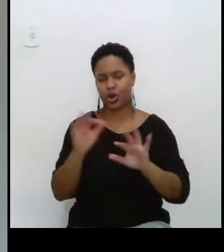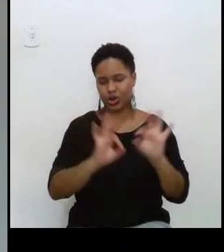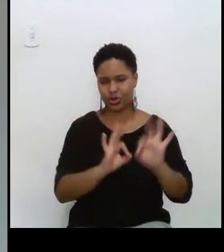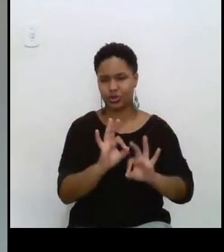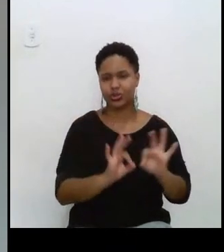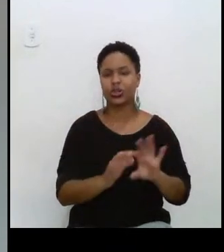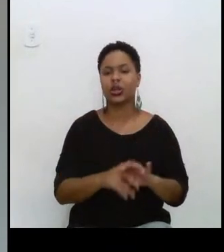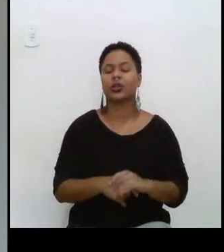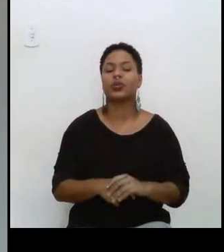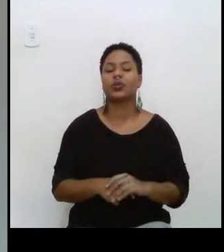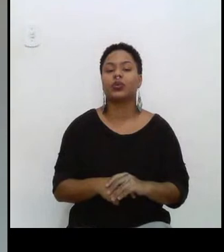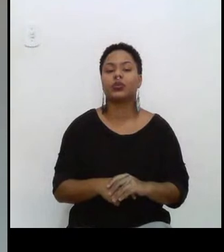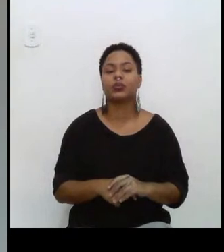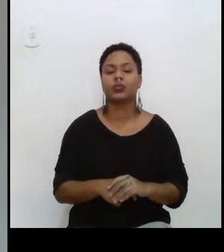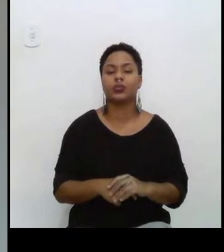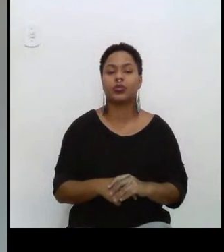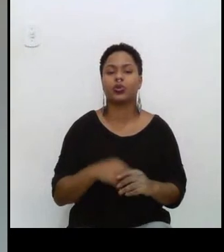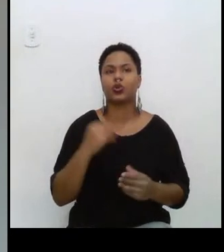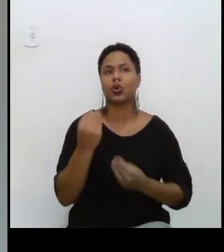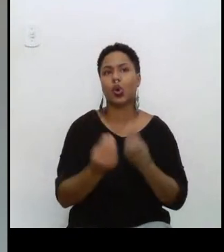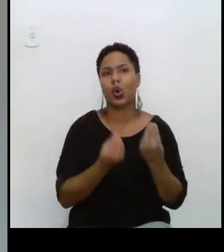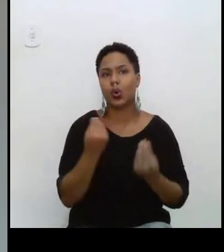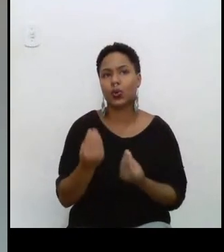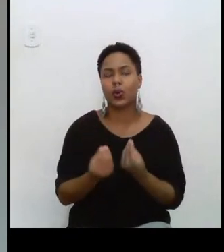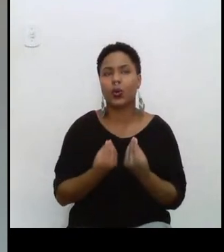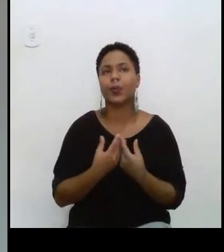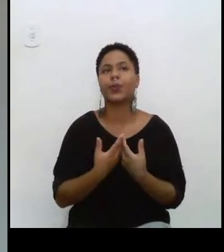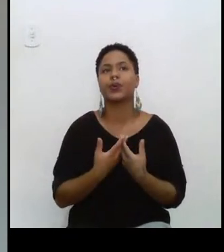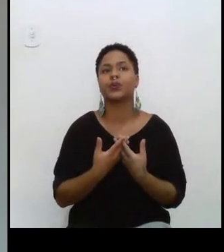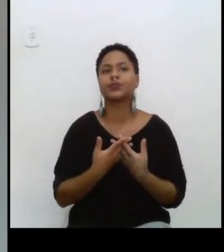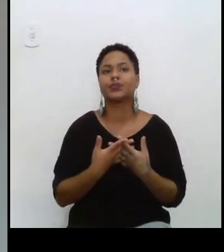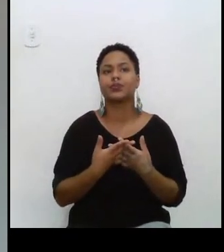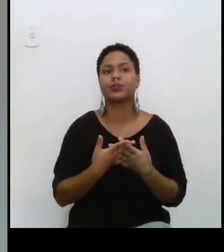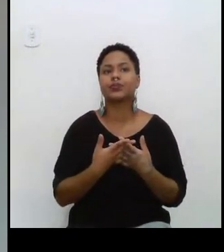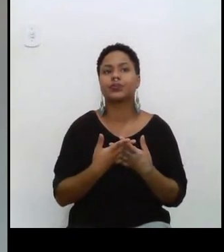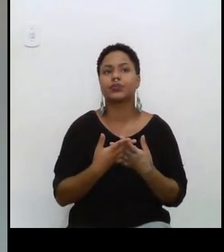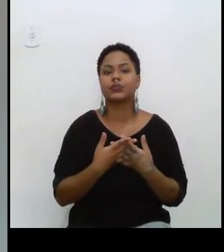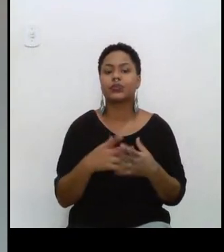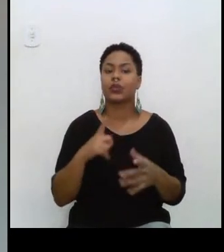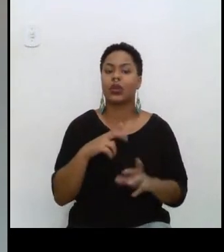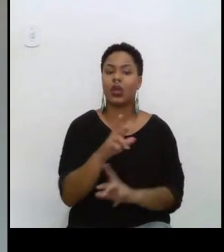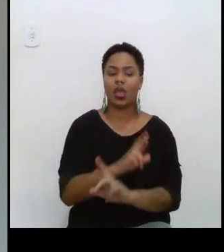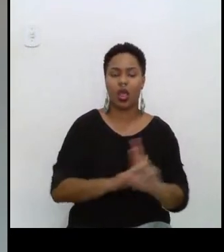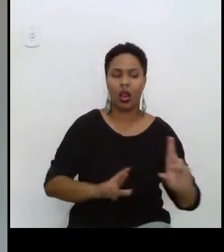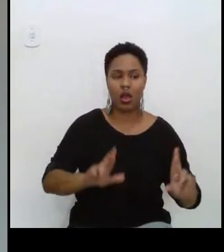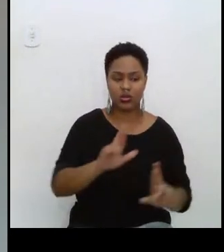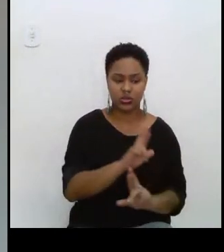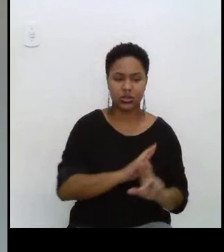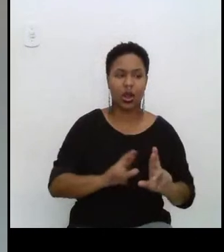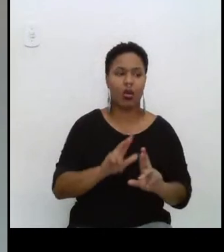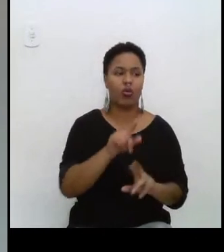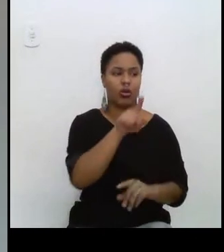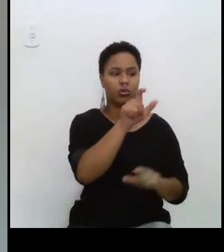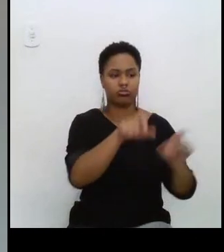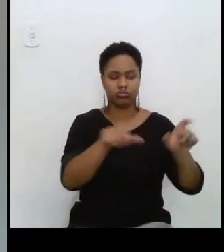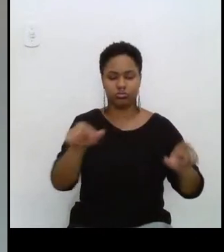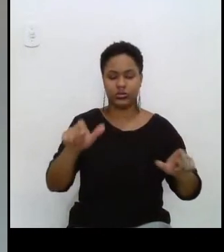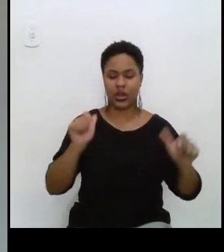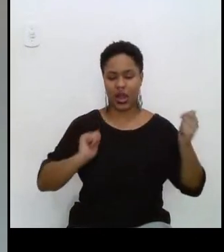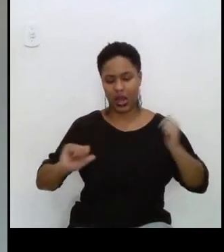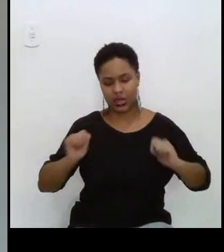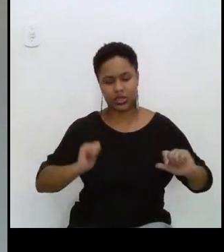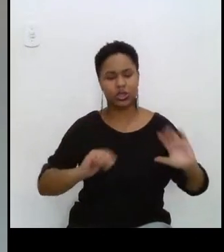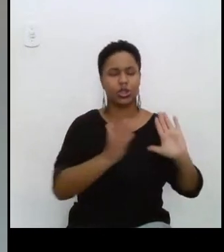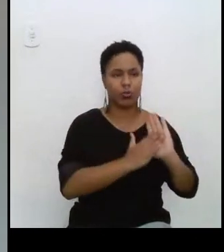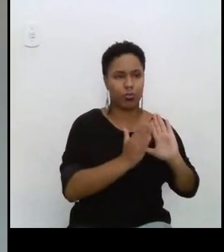é que modo se se dão as relações entre os entre os artistas entre os propositores